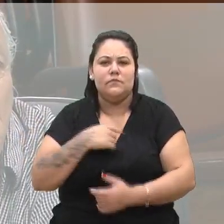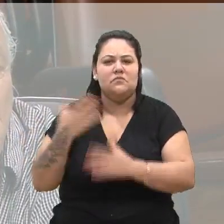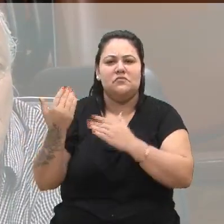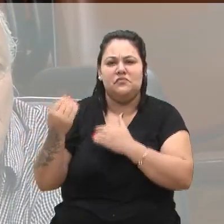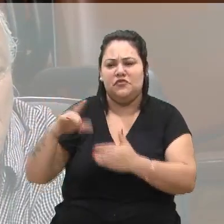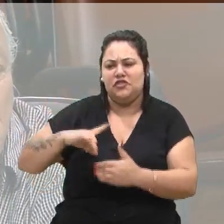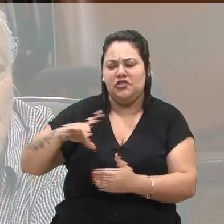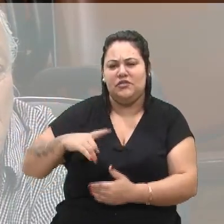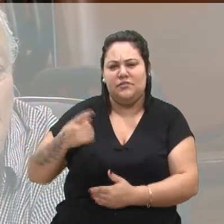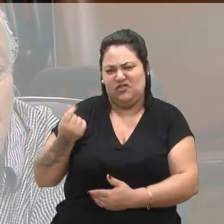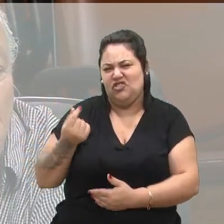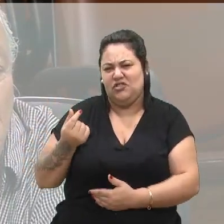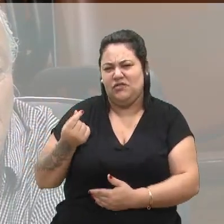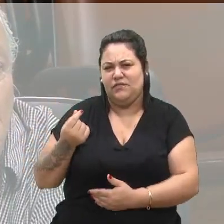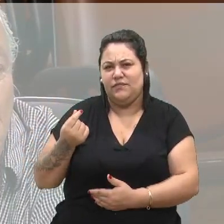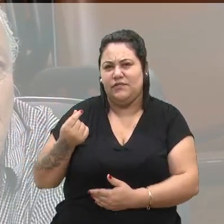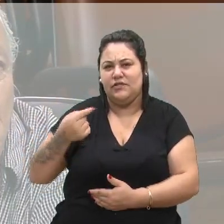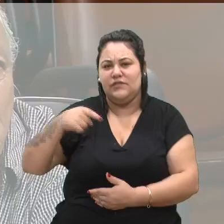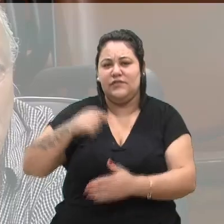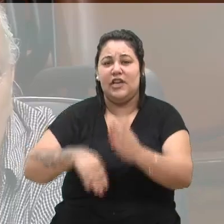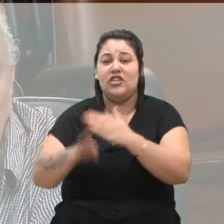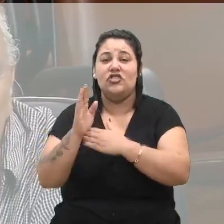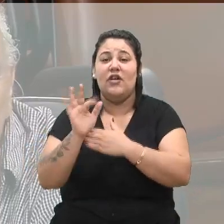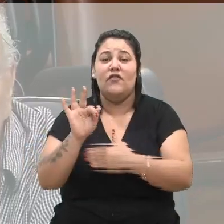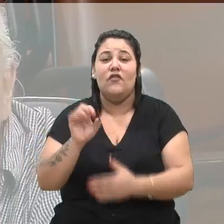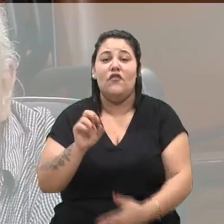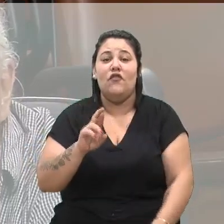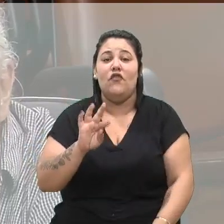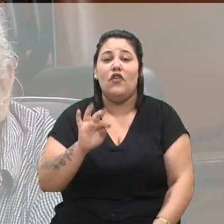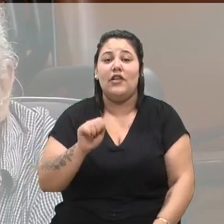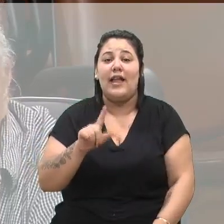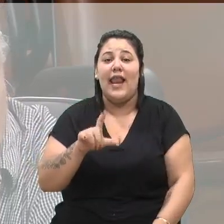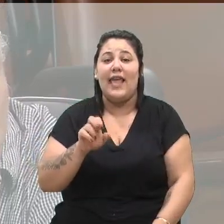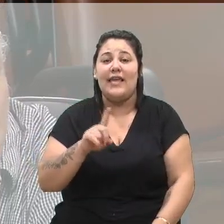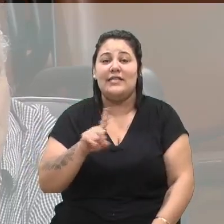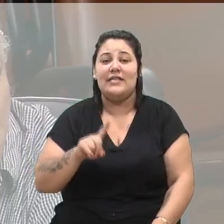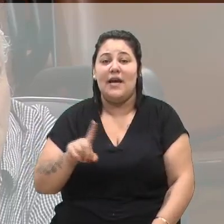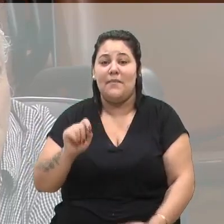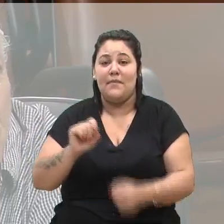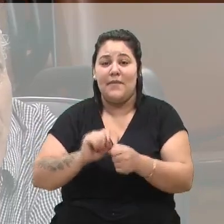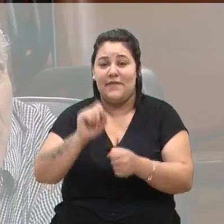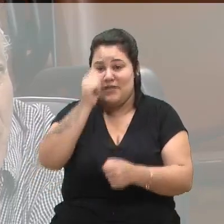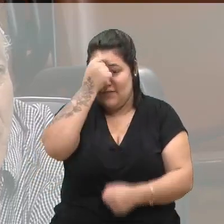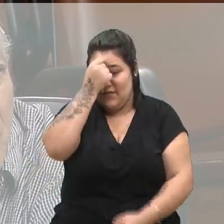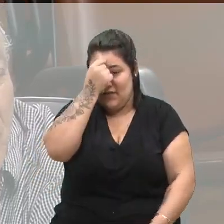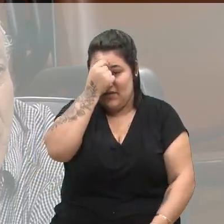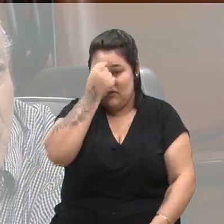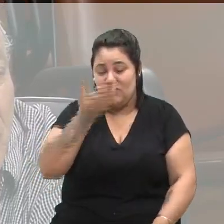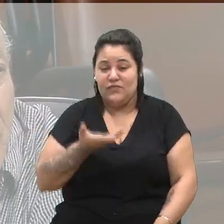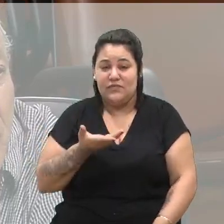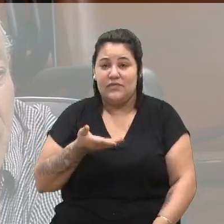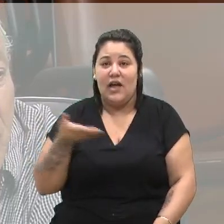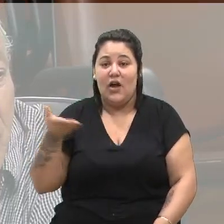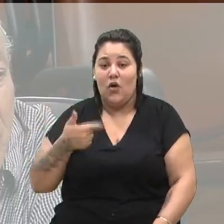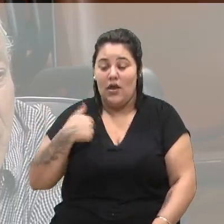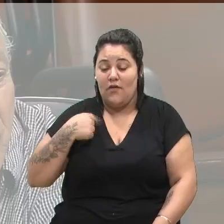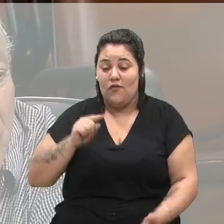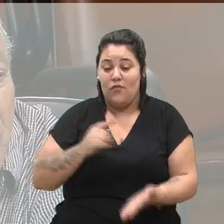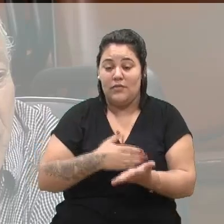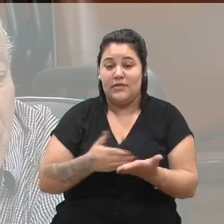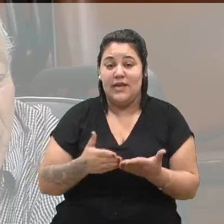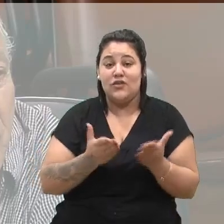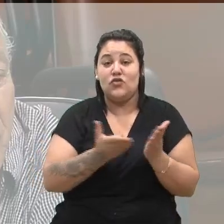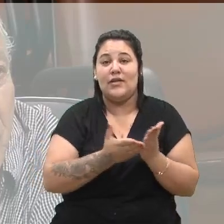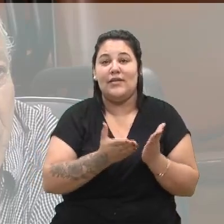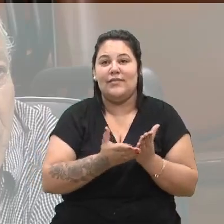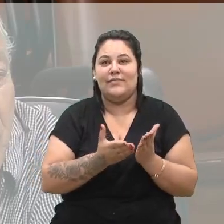mais recursos iam até Fortaleza para poder estudar e fazer uma graduação. Agora, eu vou começar a estudar.